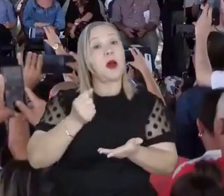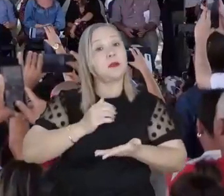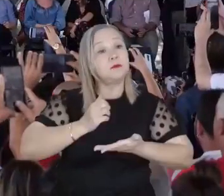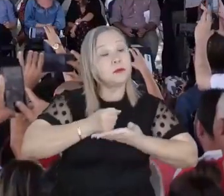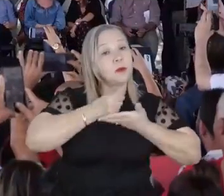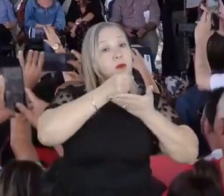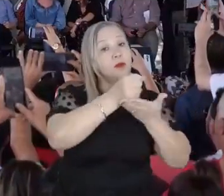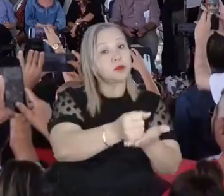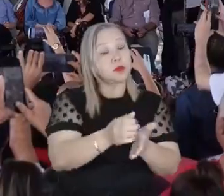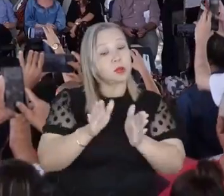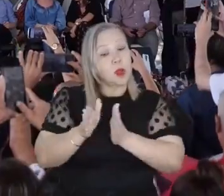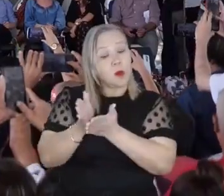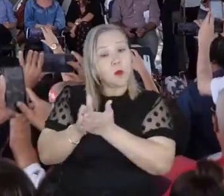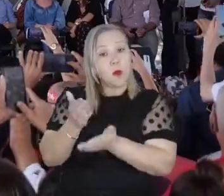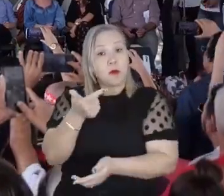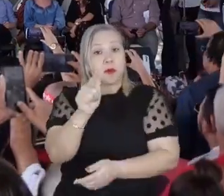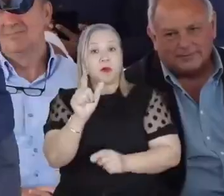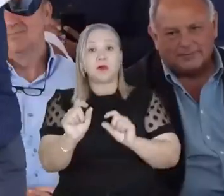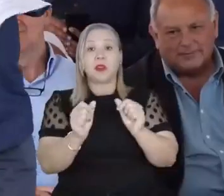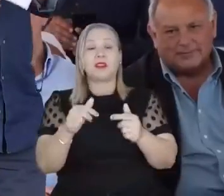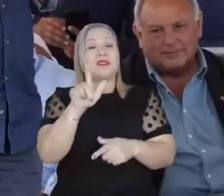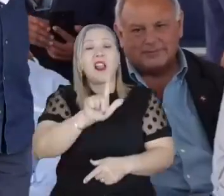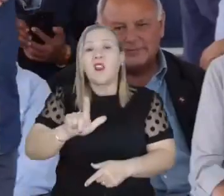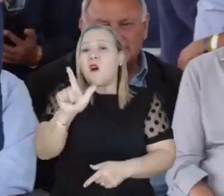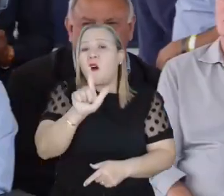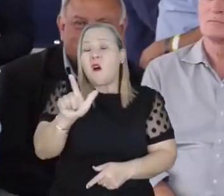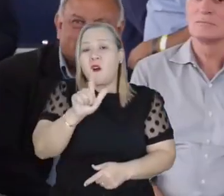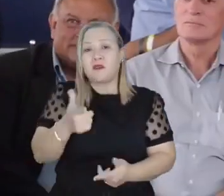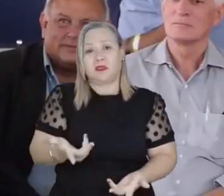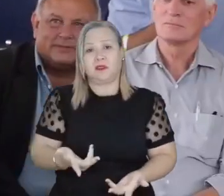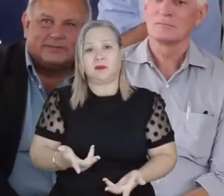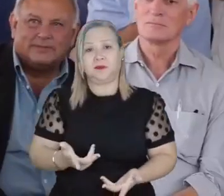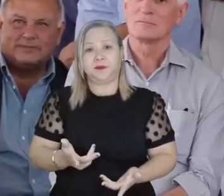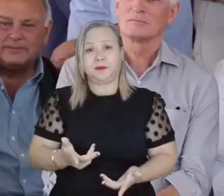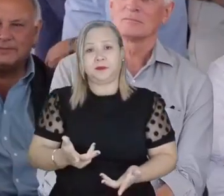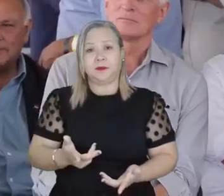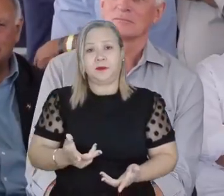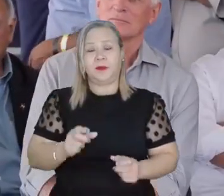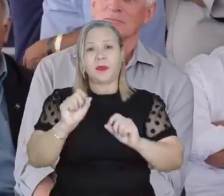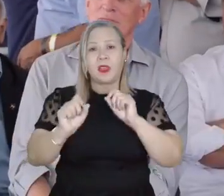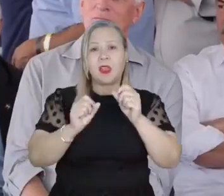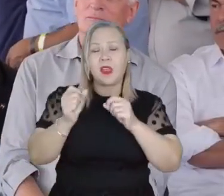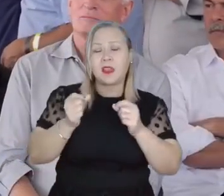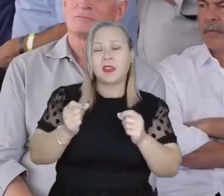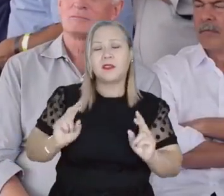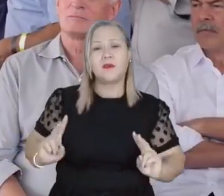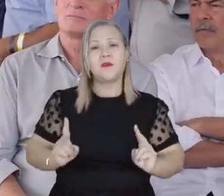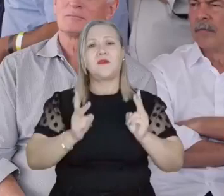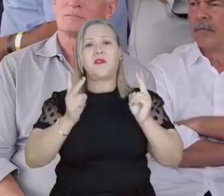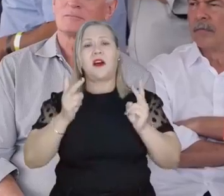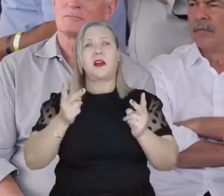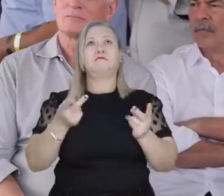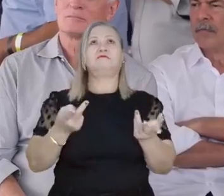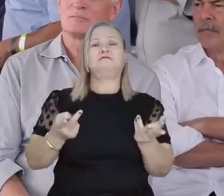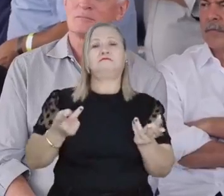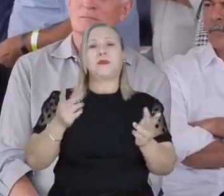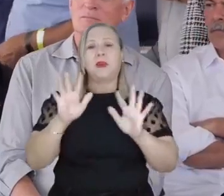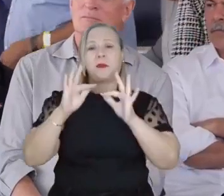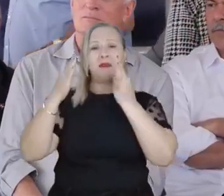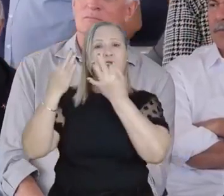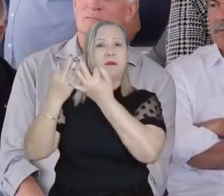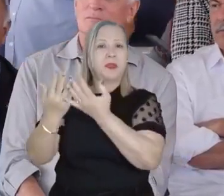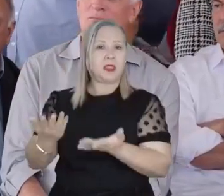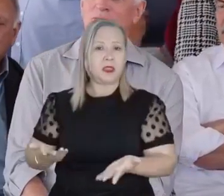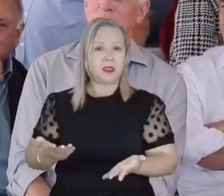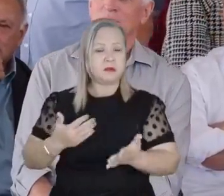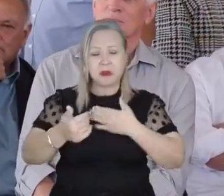lógica que vale para a família. Essa é a lógica que vale para qualquer coisa no mundo. A gente precisa sempre cuidar de